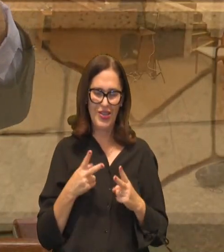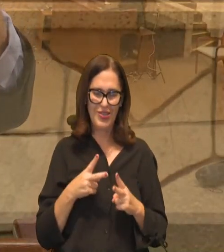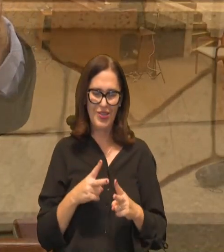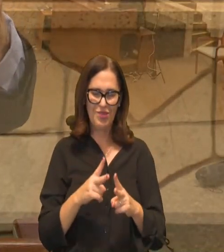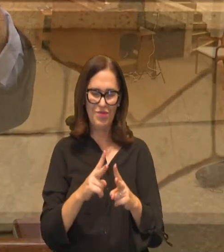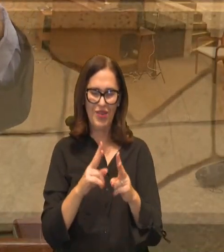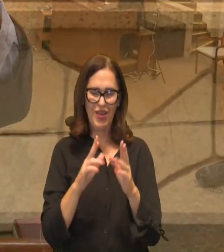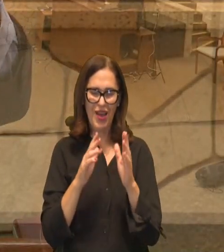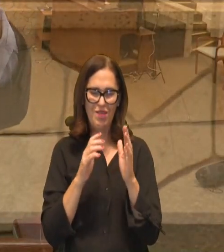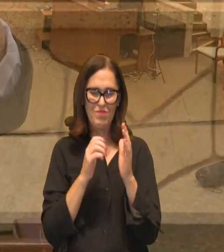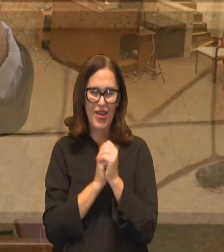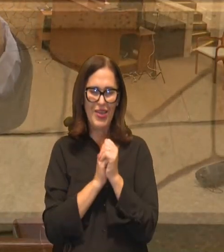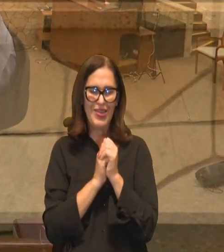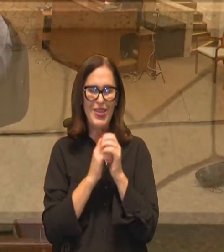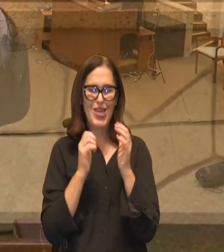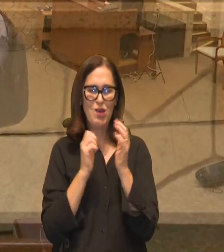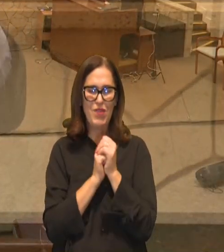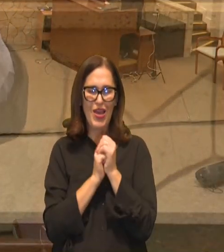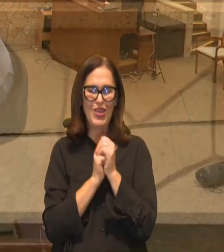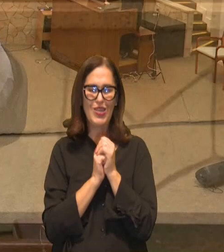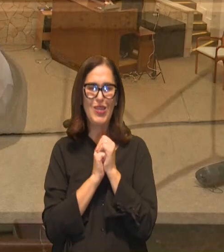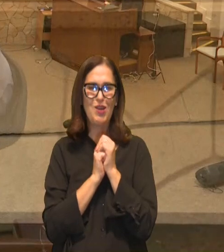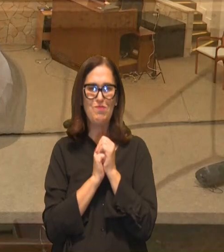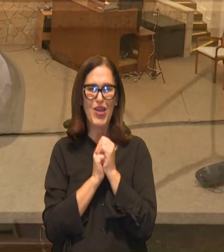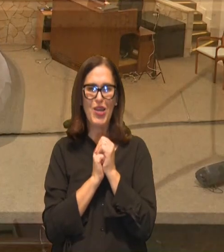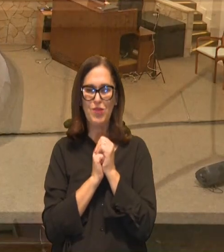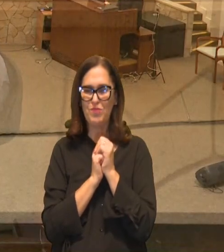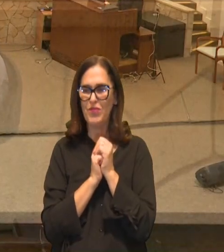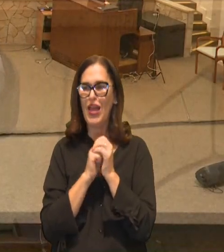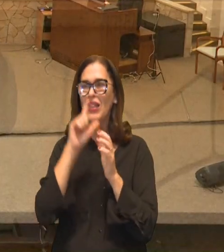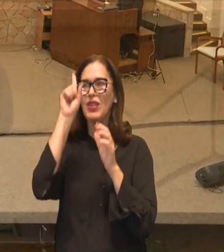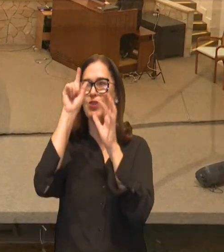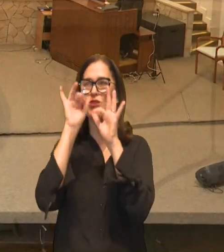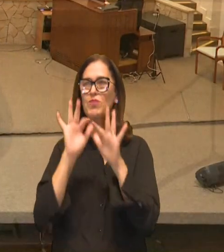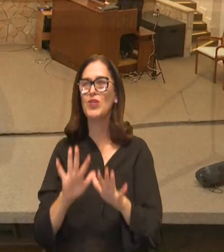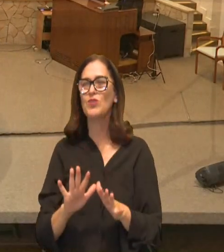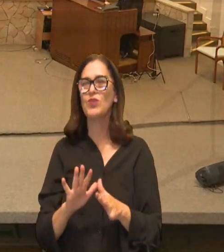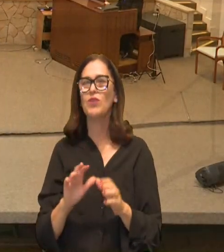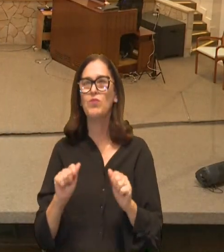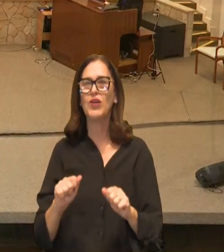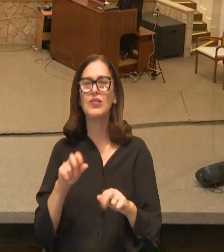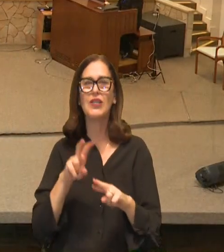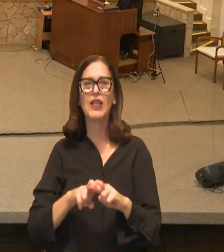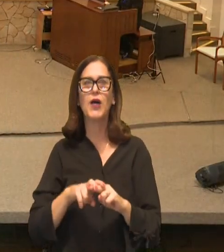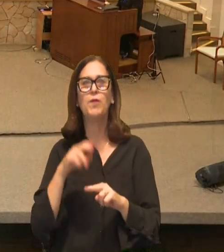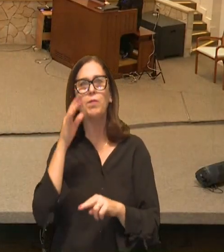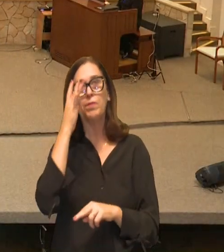para sempre. Amém e amém, Pai. Que Deus abençoe, irmãos. Pode ser.